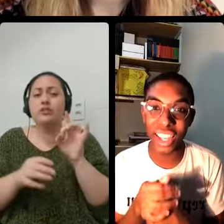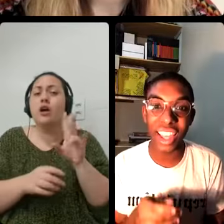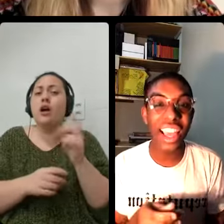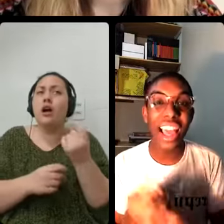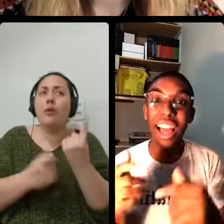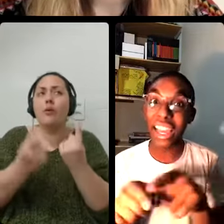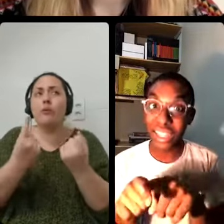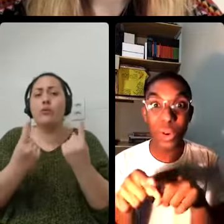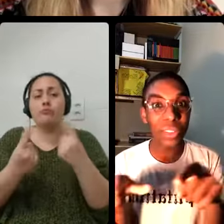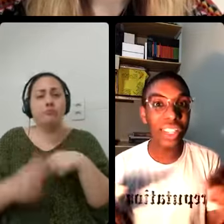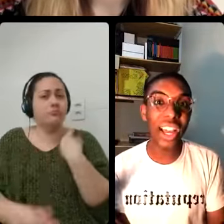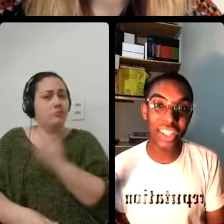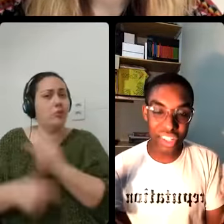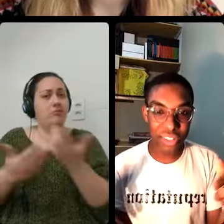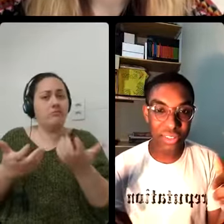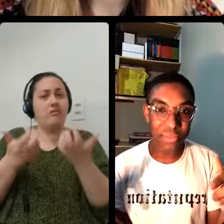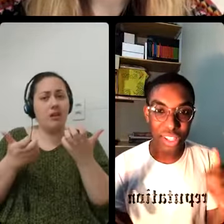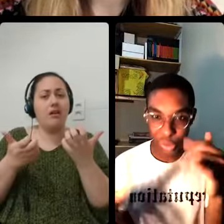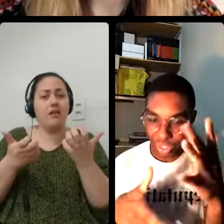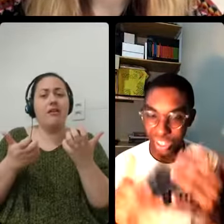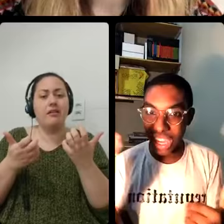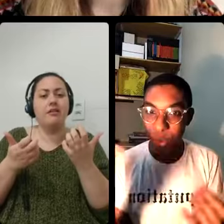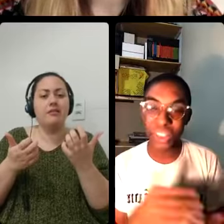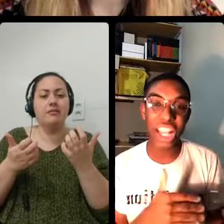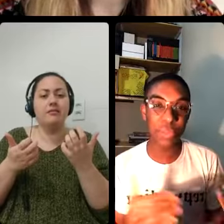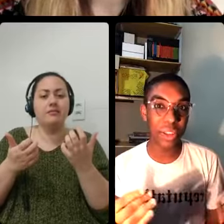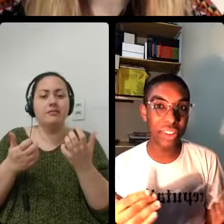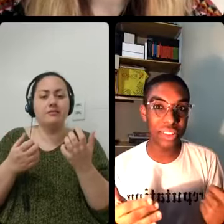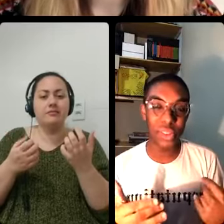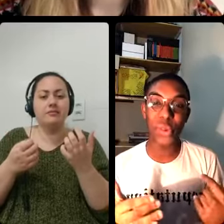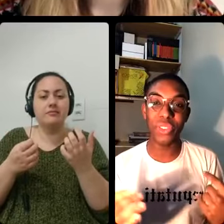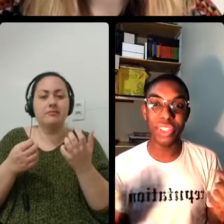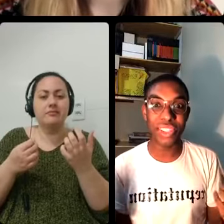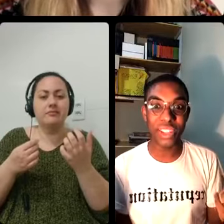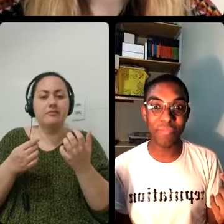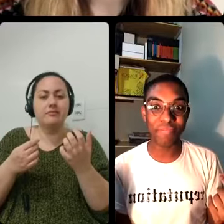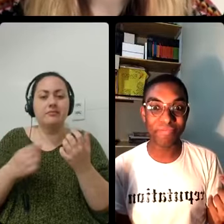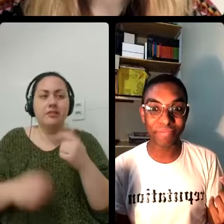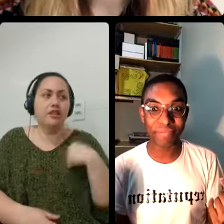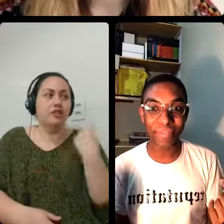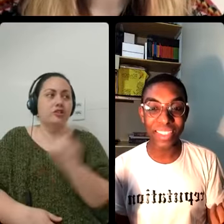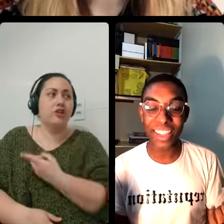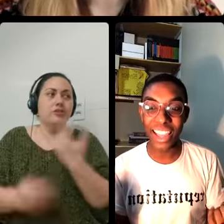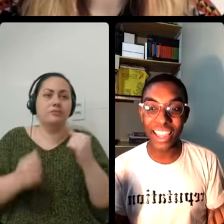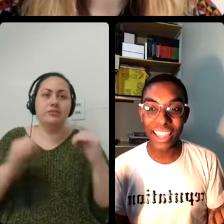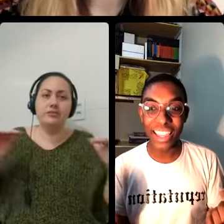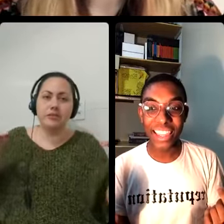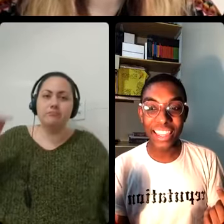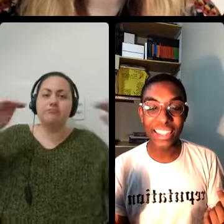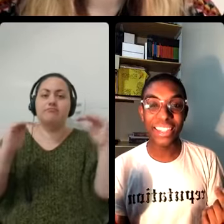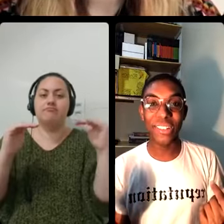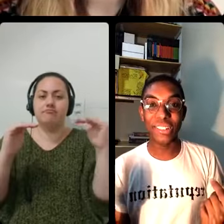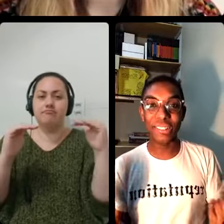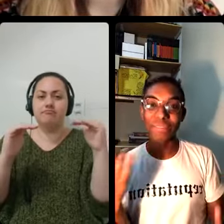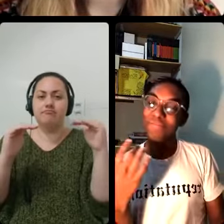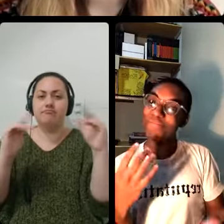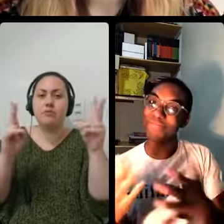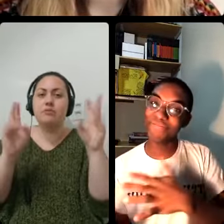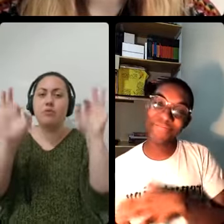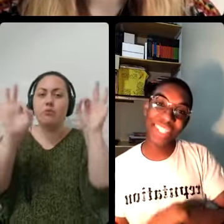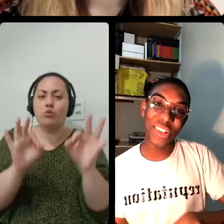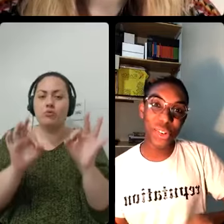possa ter a igualdade, mas a gente precisa da equidade para fazer isso acontecer, né? Uhum. Uhum. Uhum.